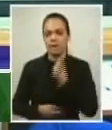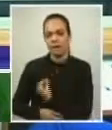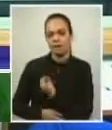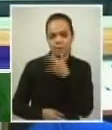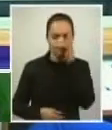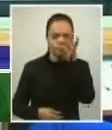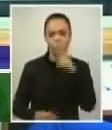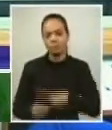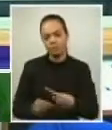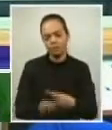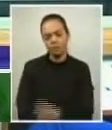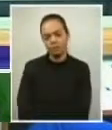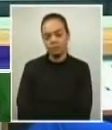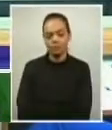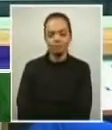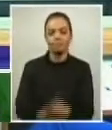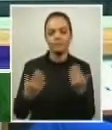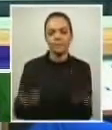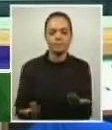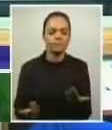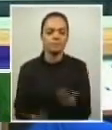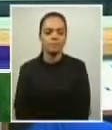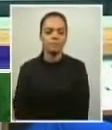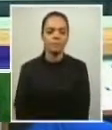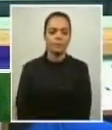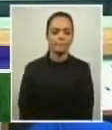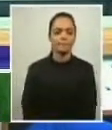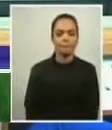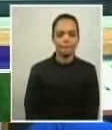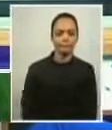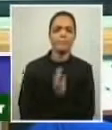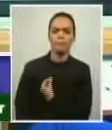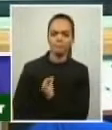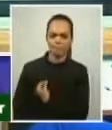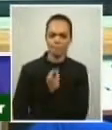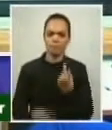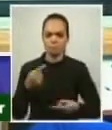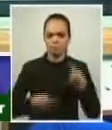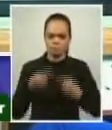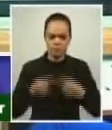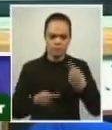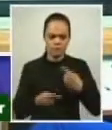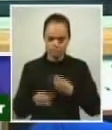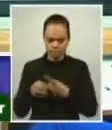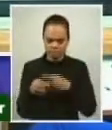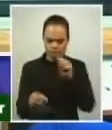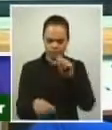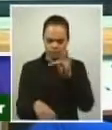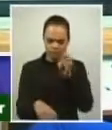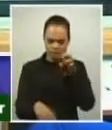e bom então a chamada participação política em Atenas